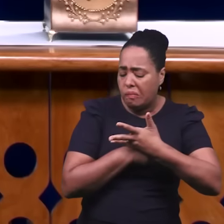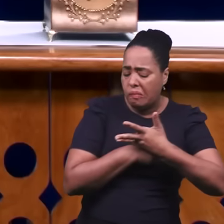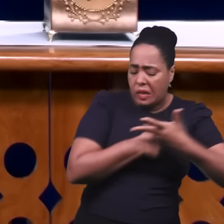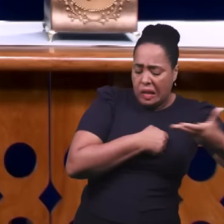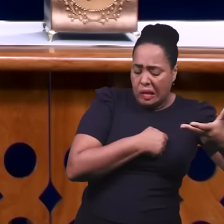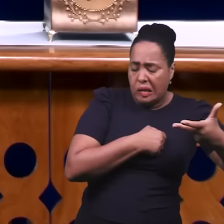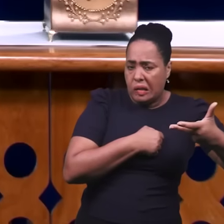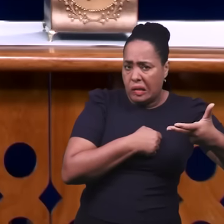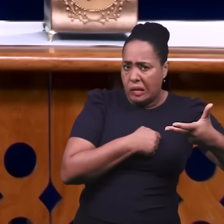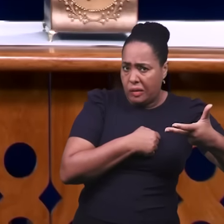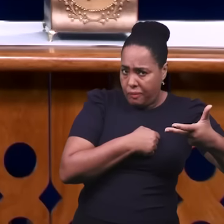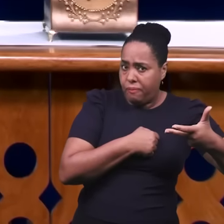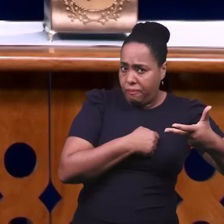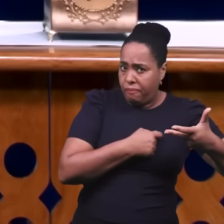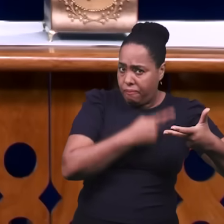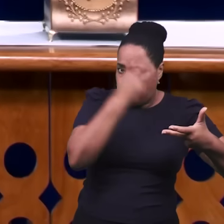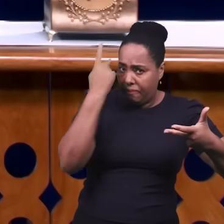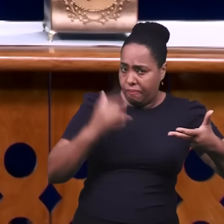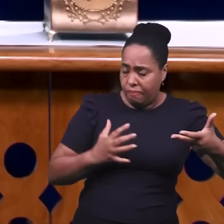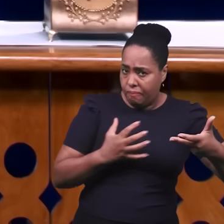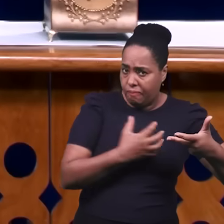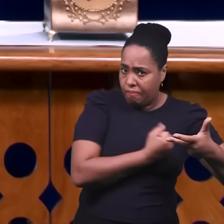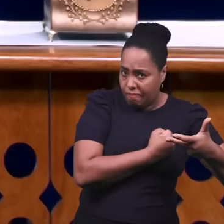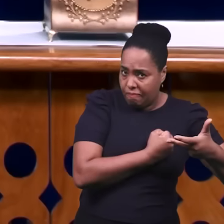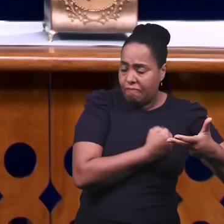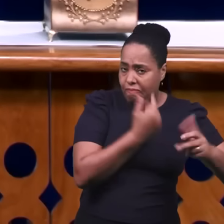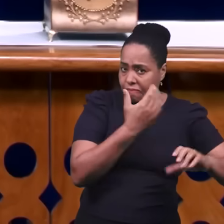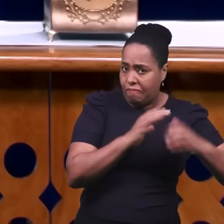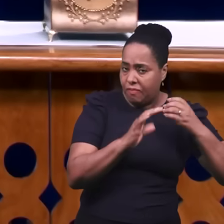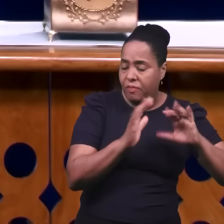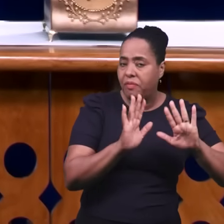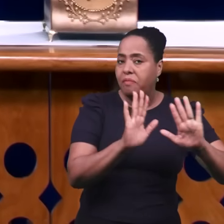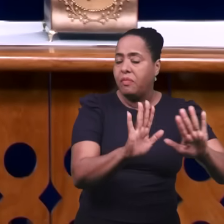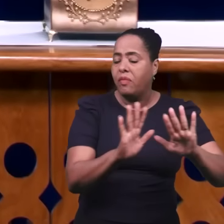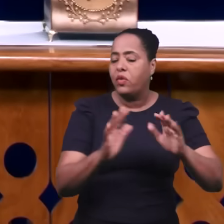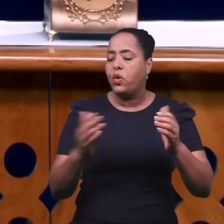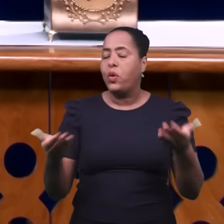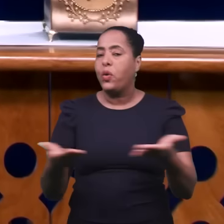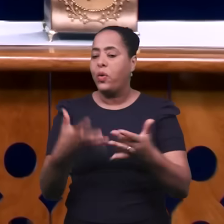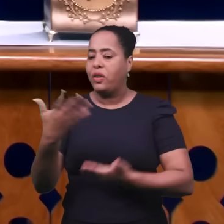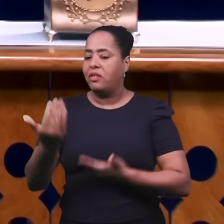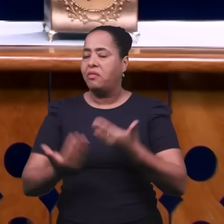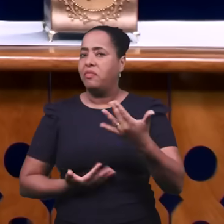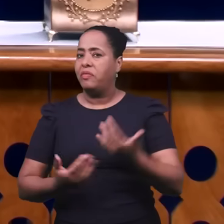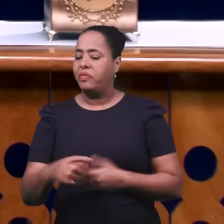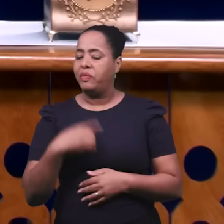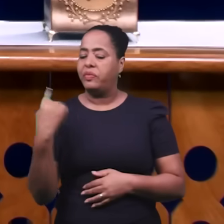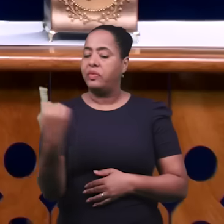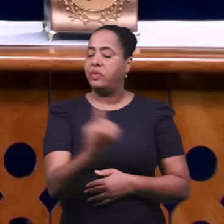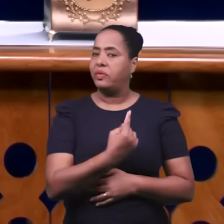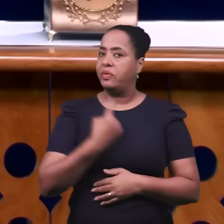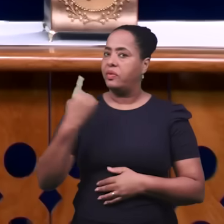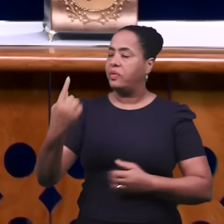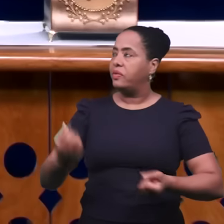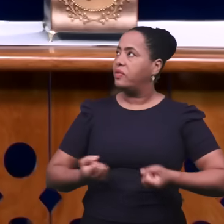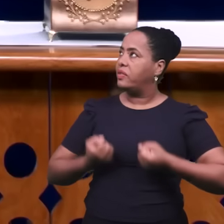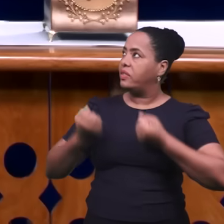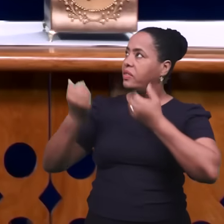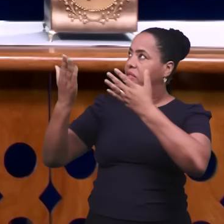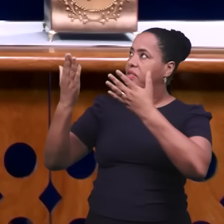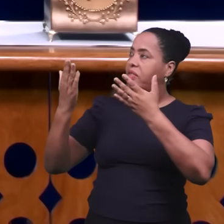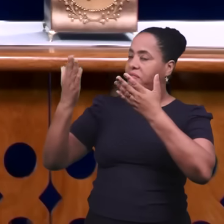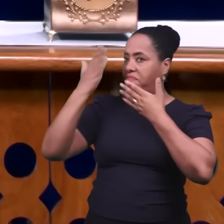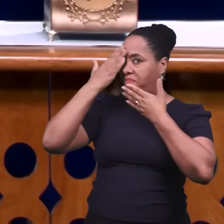os salvos. Mas hoje, como servos, hoje como igreja, nós trazemos ao Senhor essa